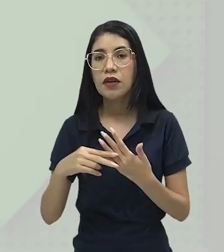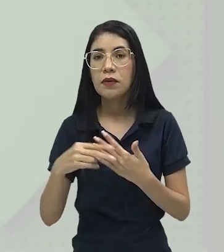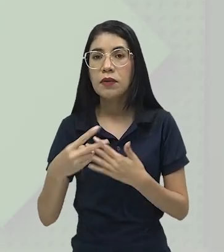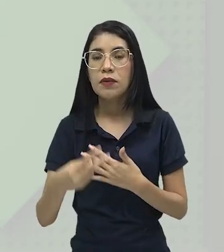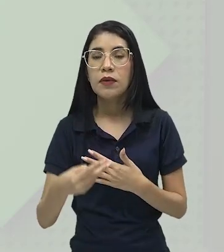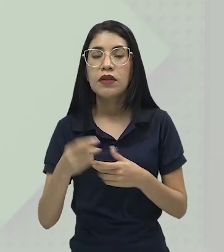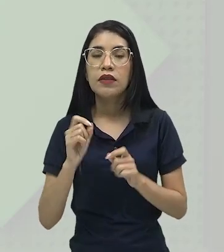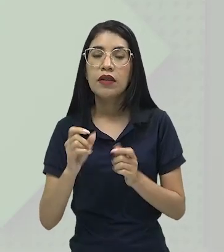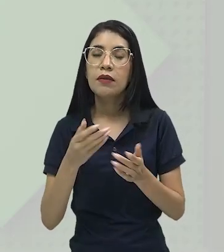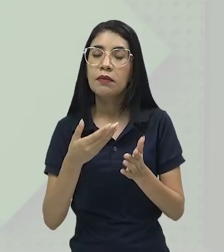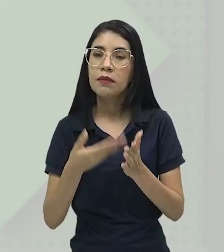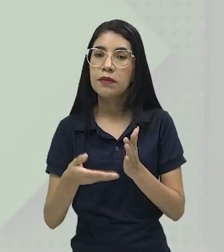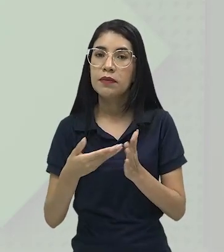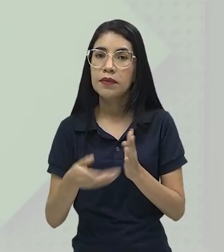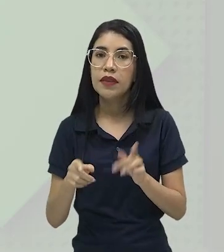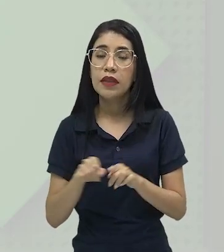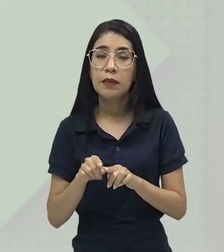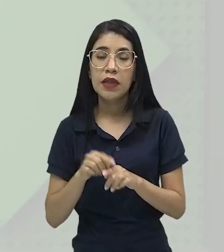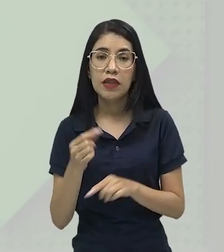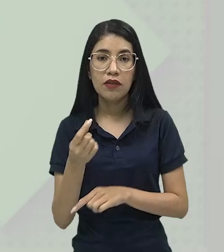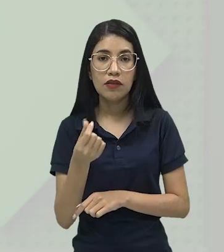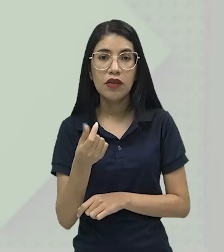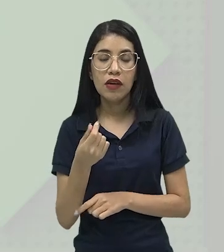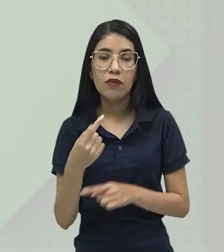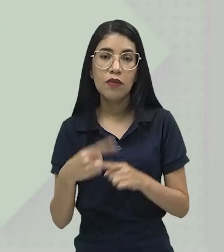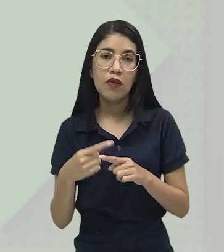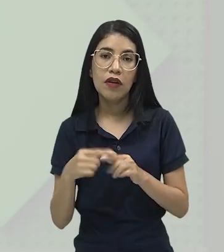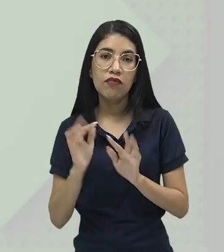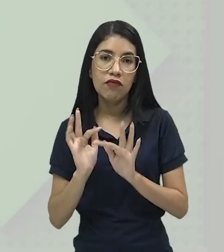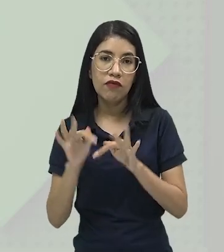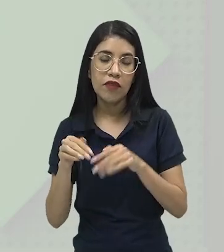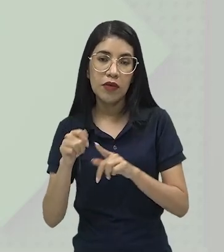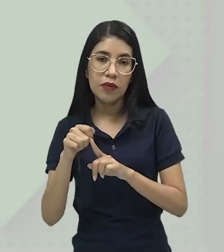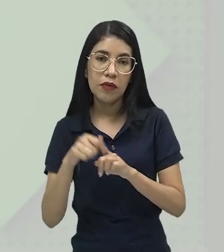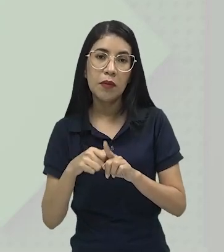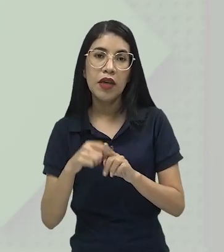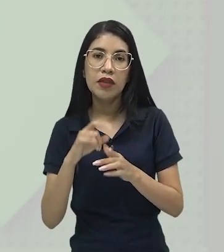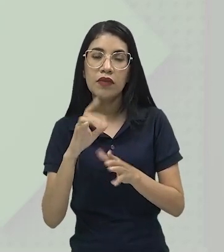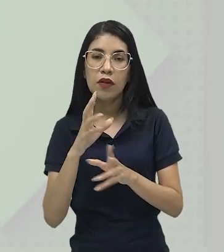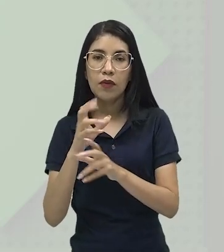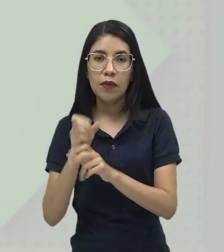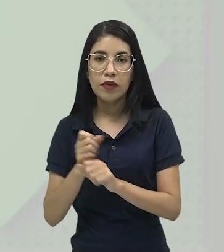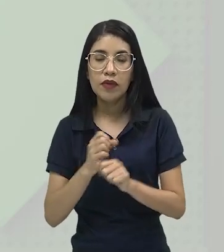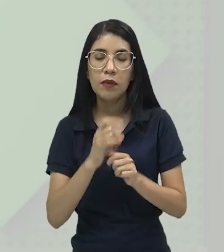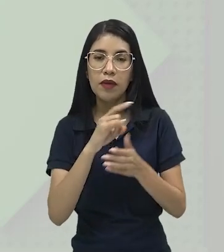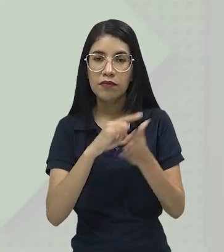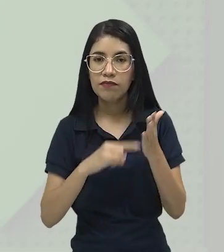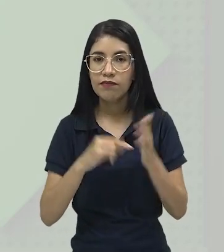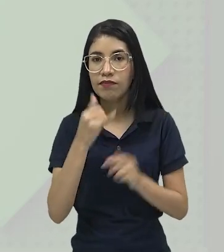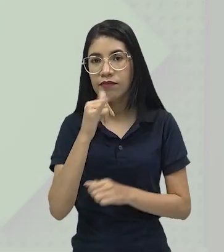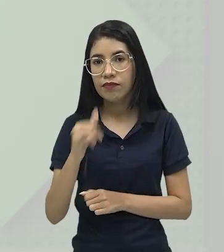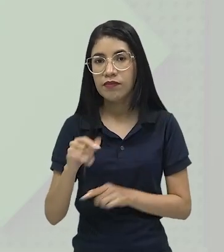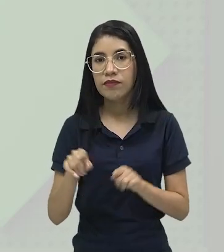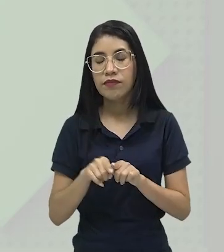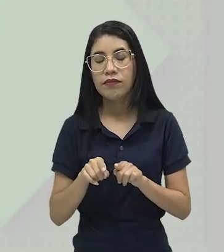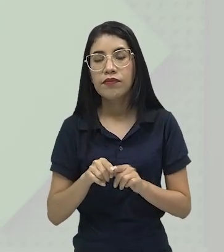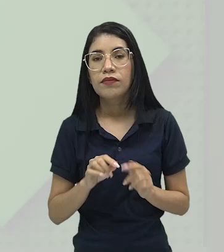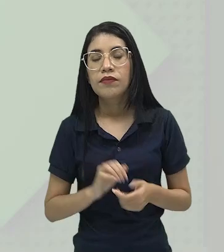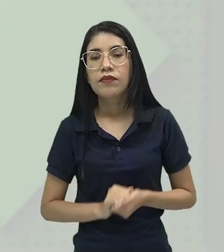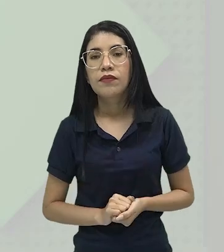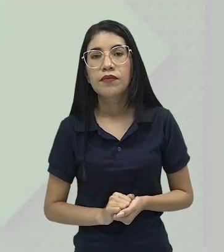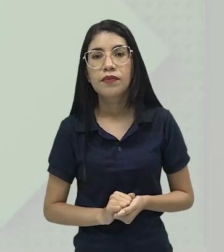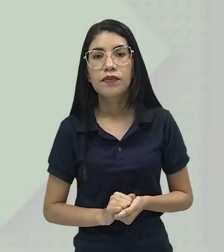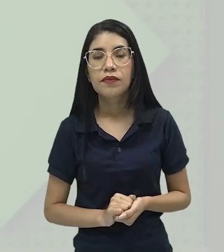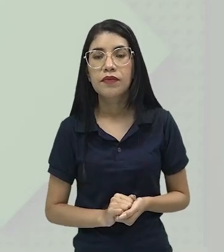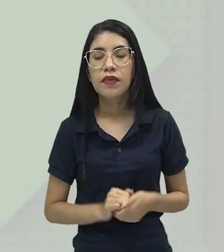consequentemente, você está desperdiçando também dinheiro, porque vai resultar ali, né, na somatória da sua conta de energia, certo? Bom,